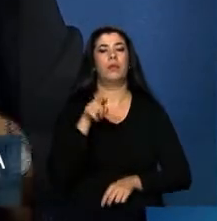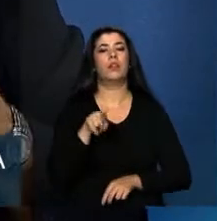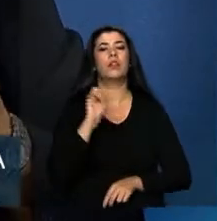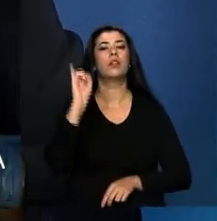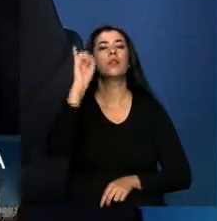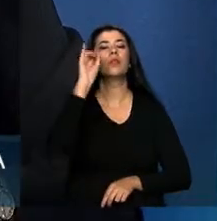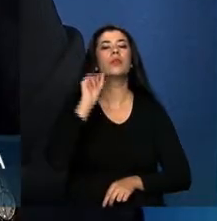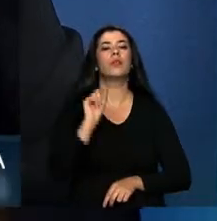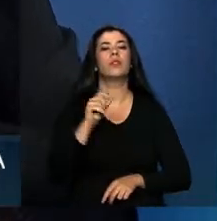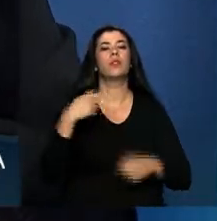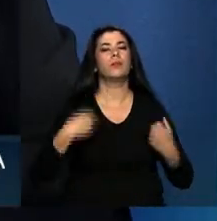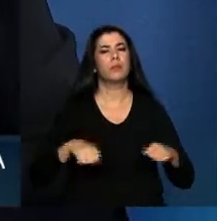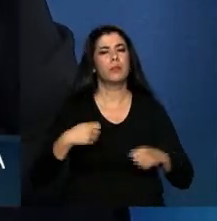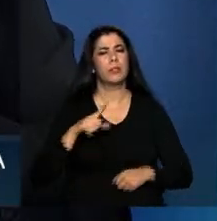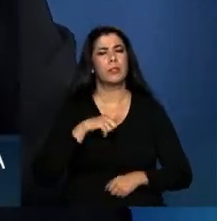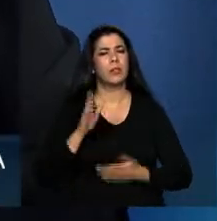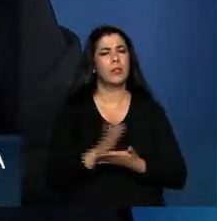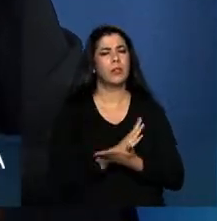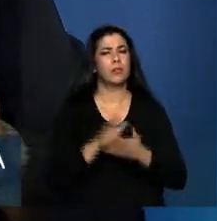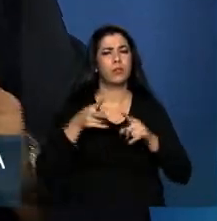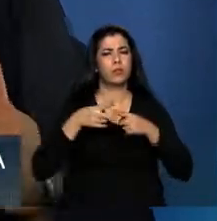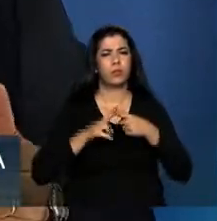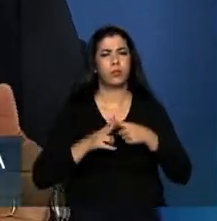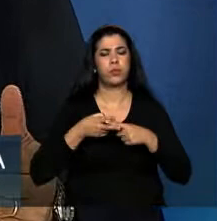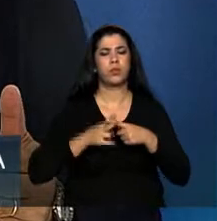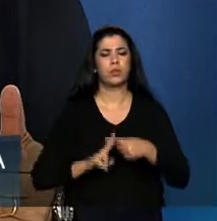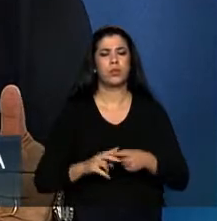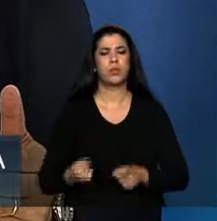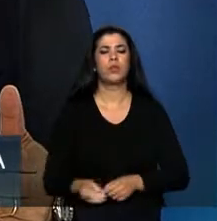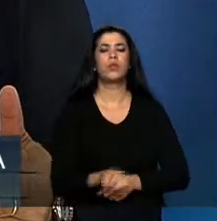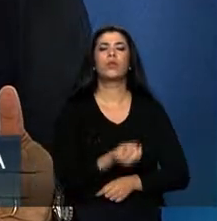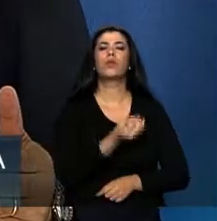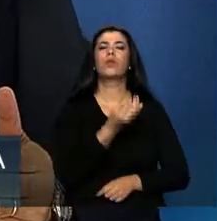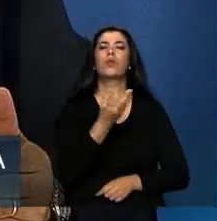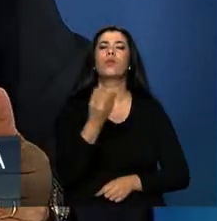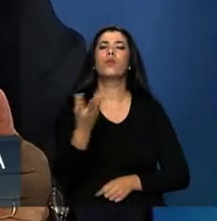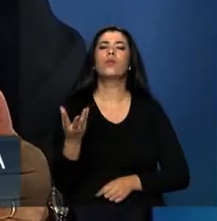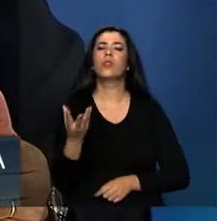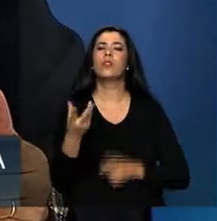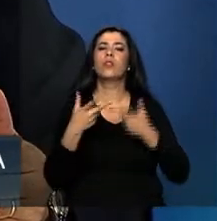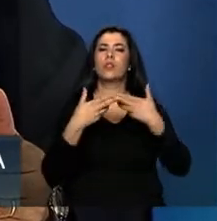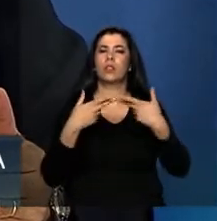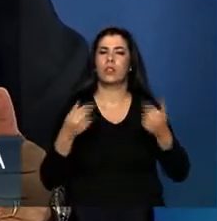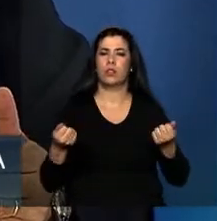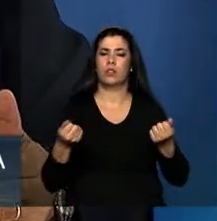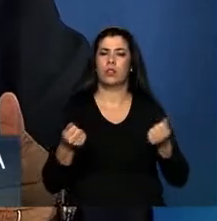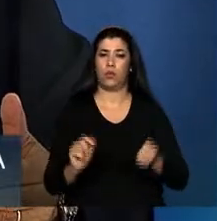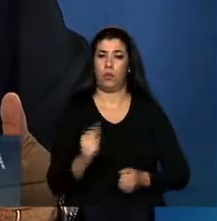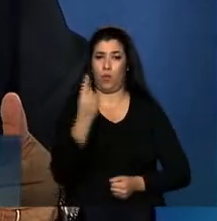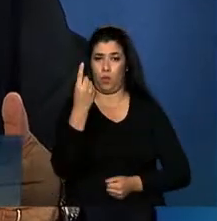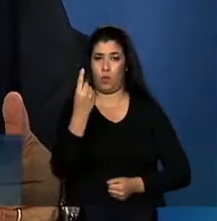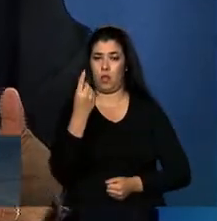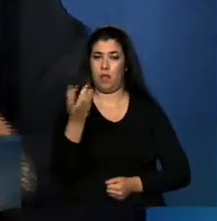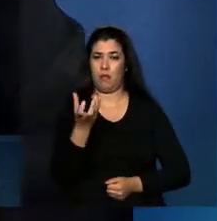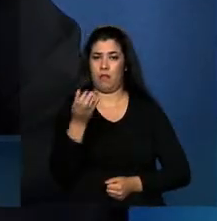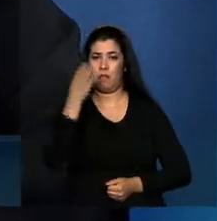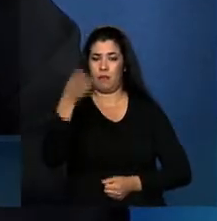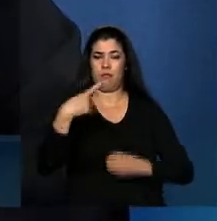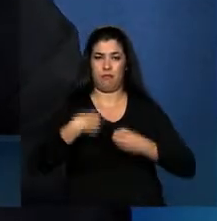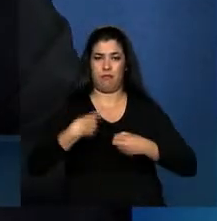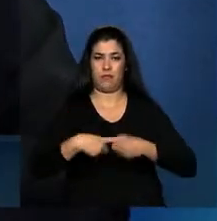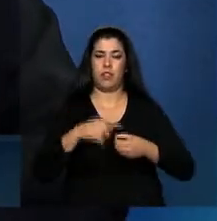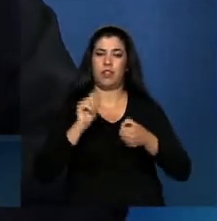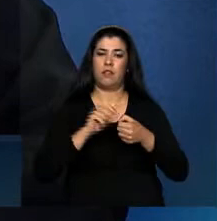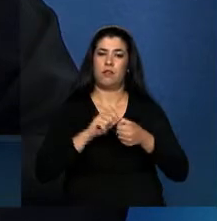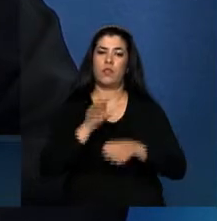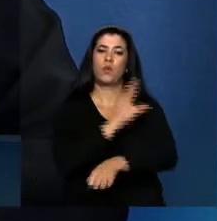precisa sofrer alguns ajustes, principalmente na quantidade de recursos. Uma questão é você fazer o Pronatec urbano. Uma coisa é você